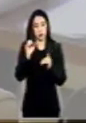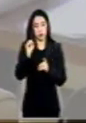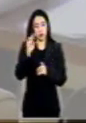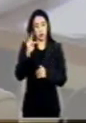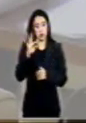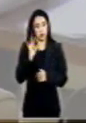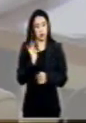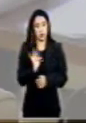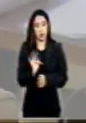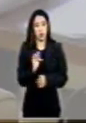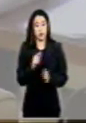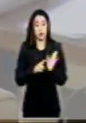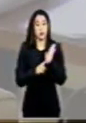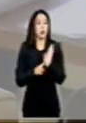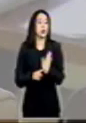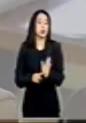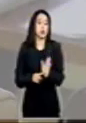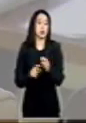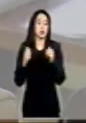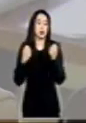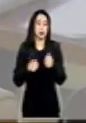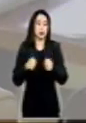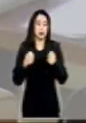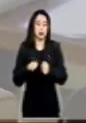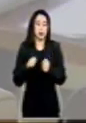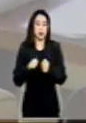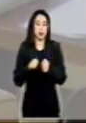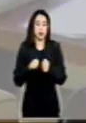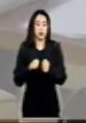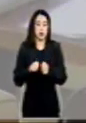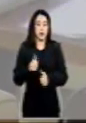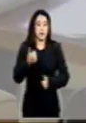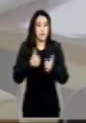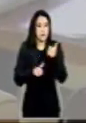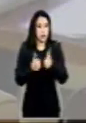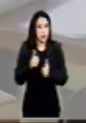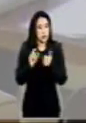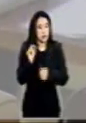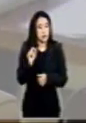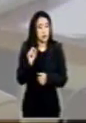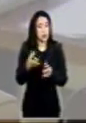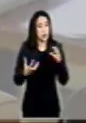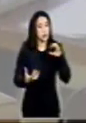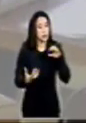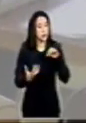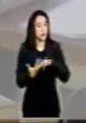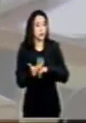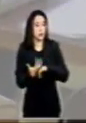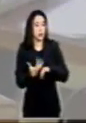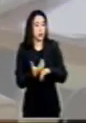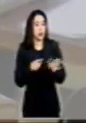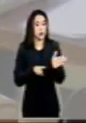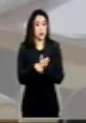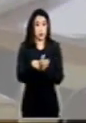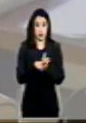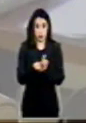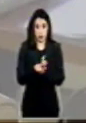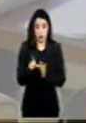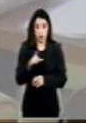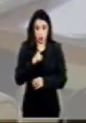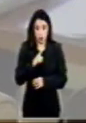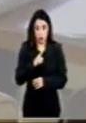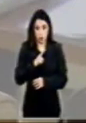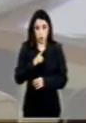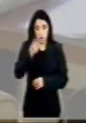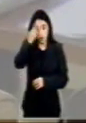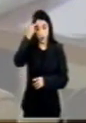revela-se indispensável a aferição, no caso concreto, se a investigação tinha congressista